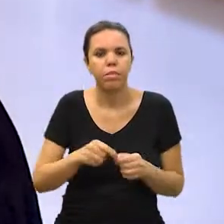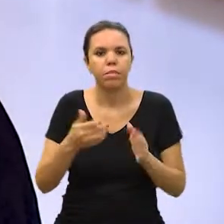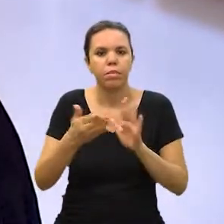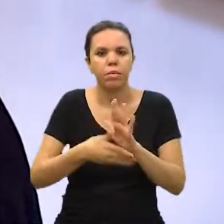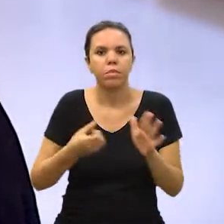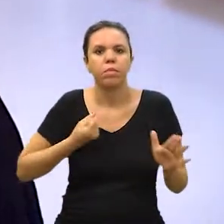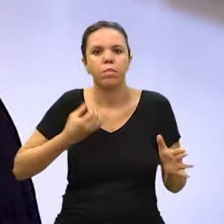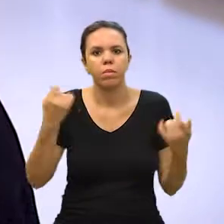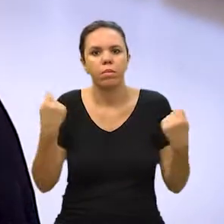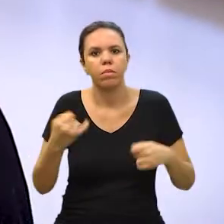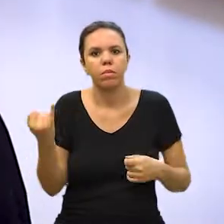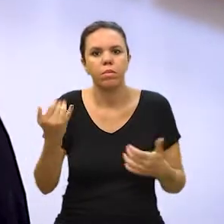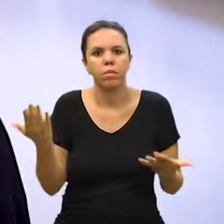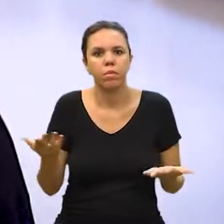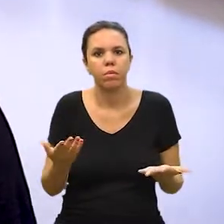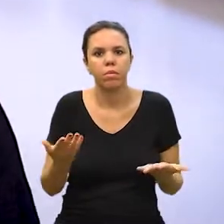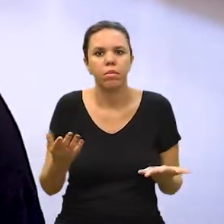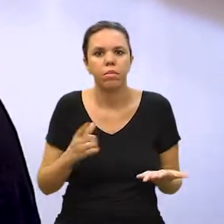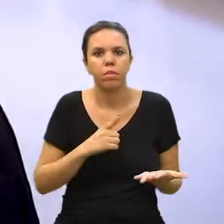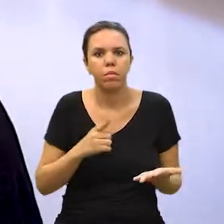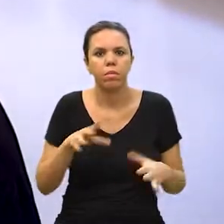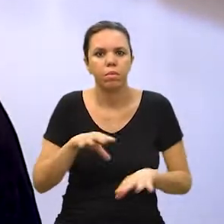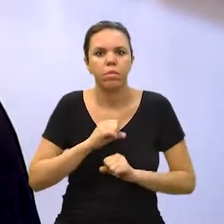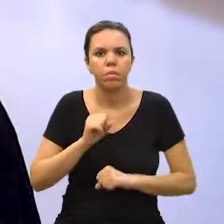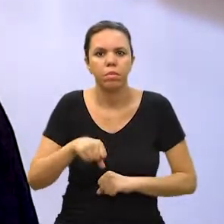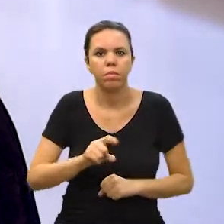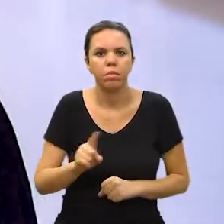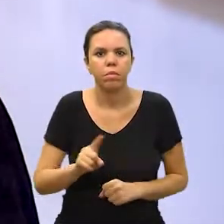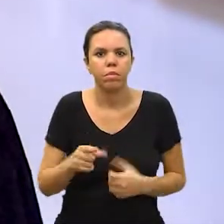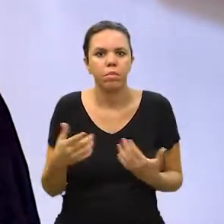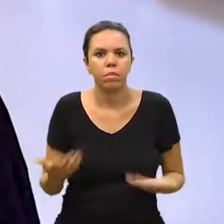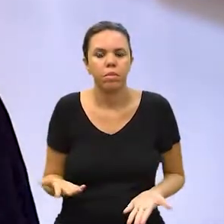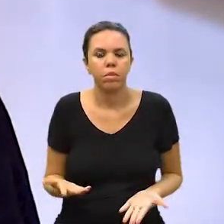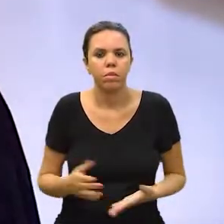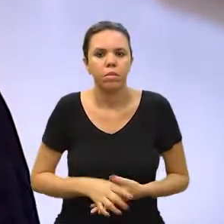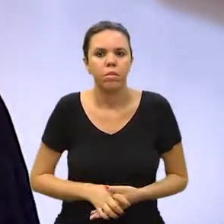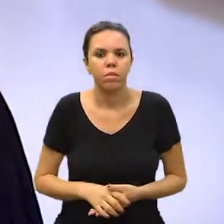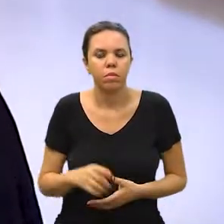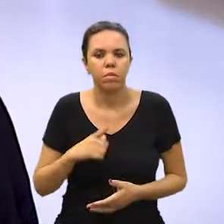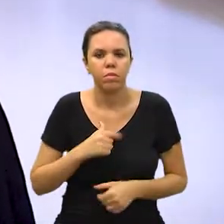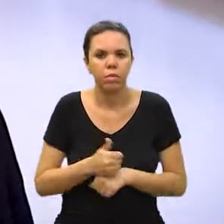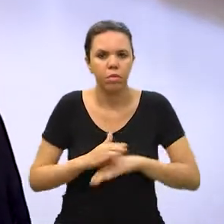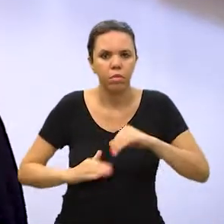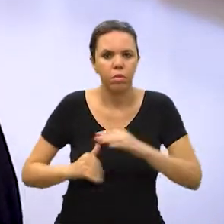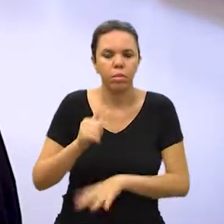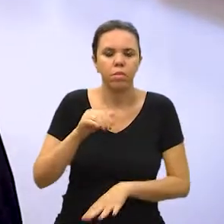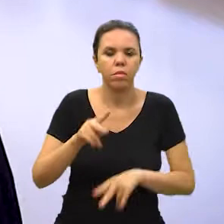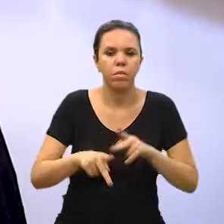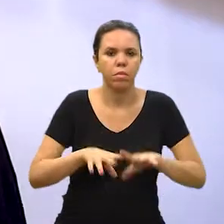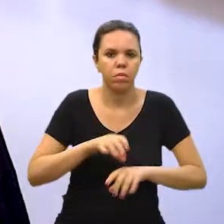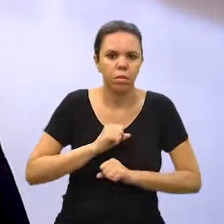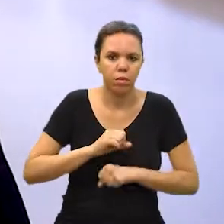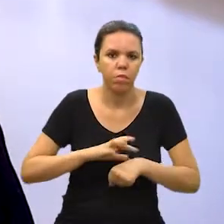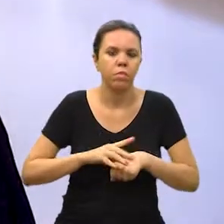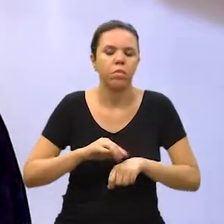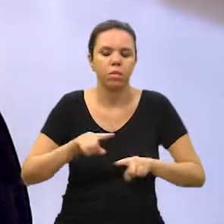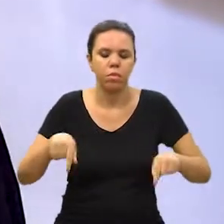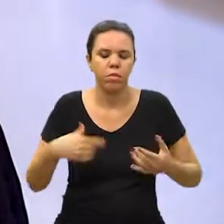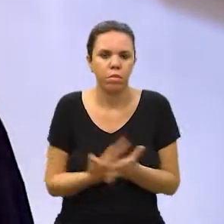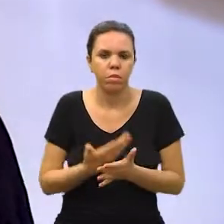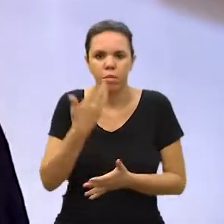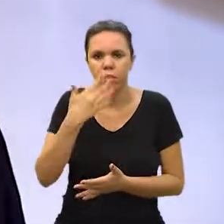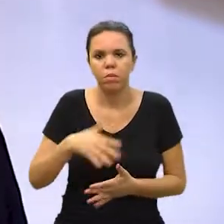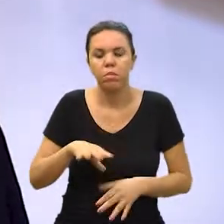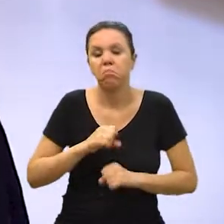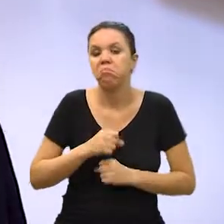pode ali nos dar números precisos do quanto se tem contaminados ou não nós podemos ter profissionais contaminadas dentro de